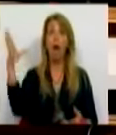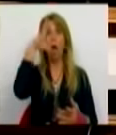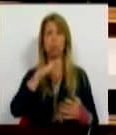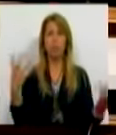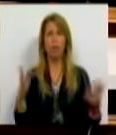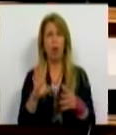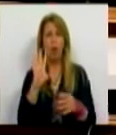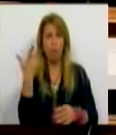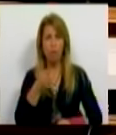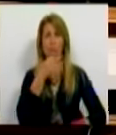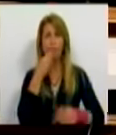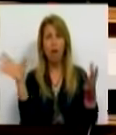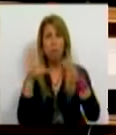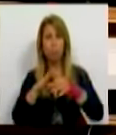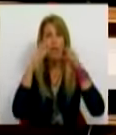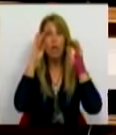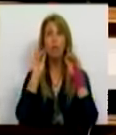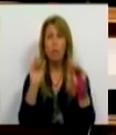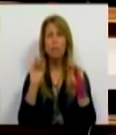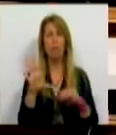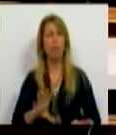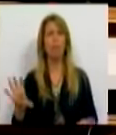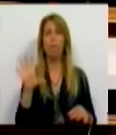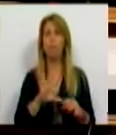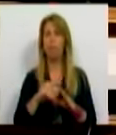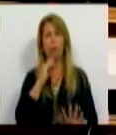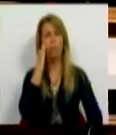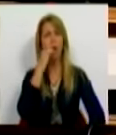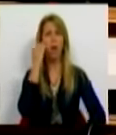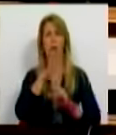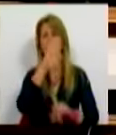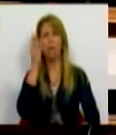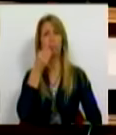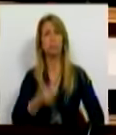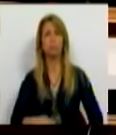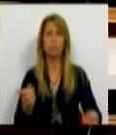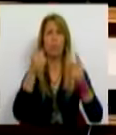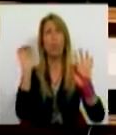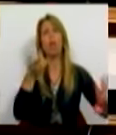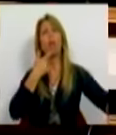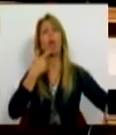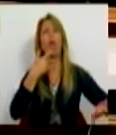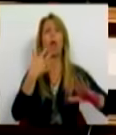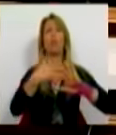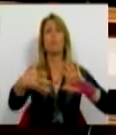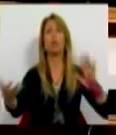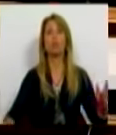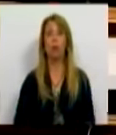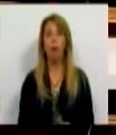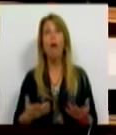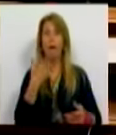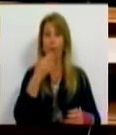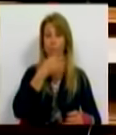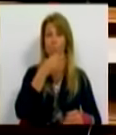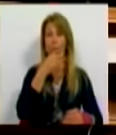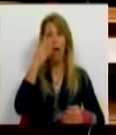educação, são formas particularmente graves e condenáveis de demagogia. Falar de rankings relativos